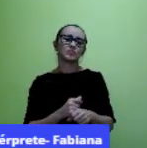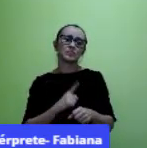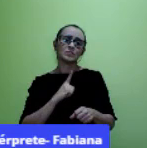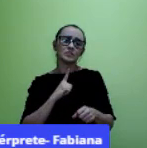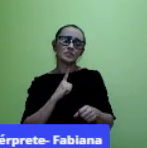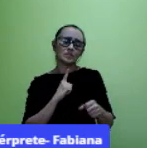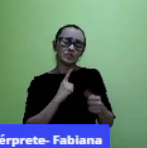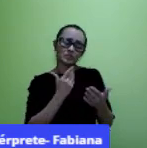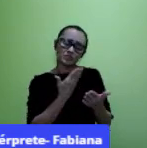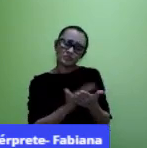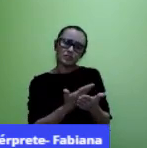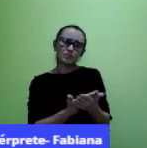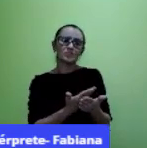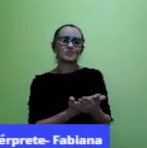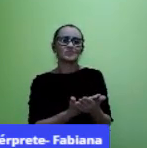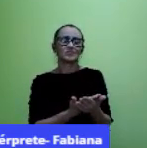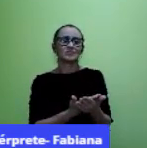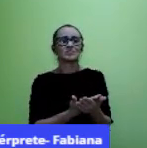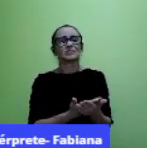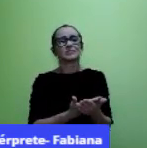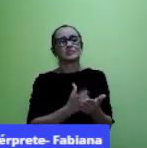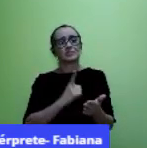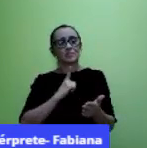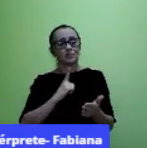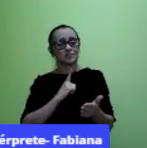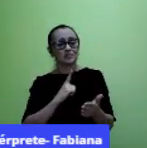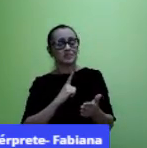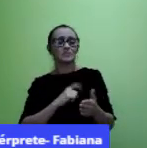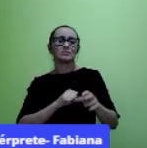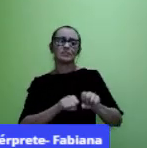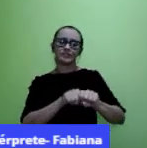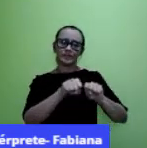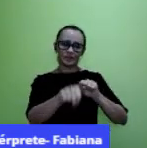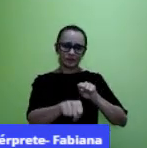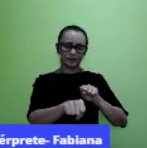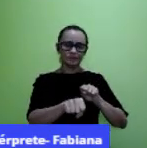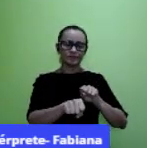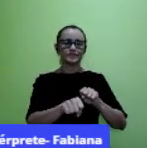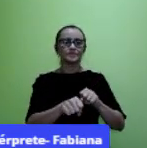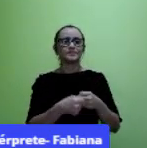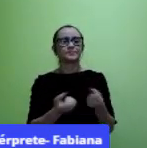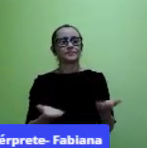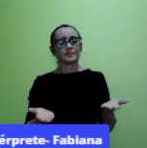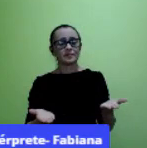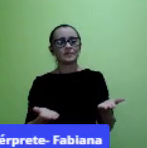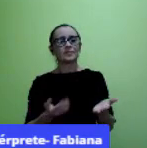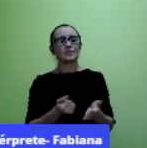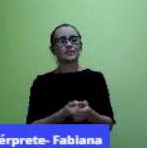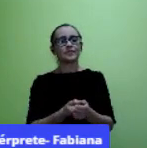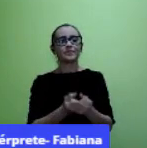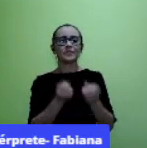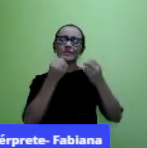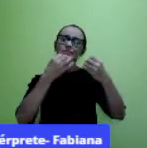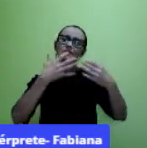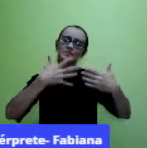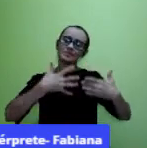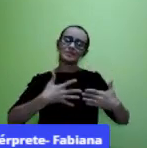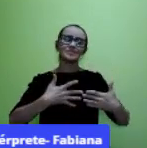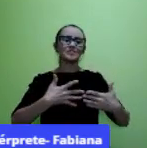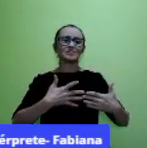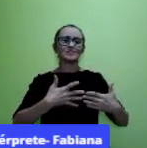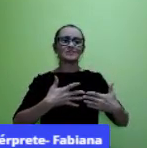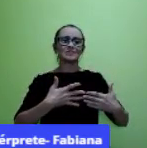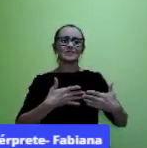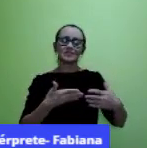nós passamos pela academia, nós passamos pela universidade. Então, aqui a gente fala assim, ó, argumente por meios técnicos e